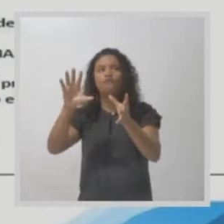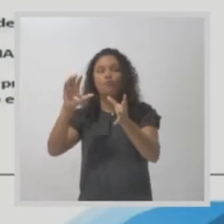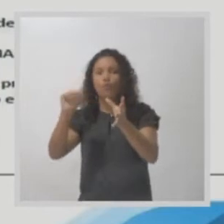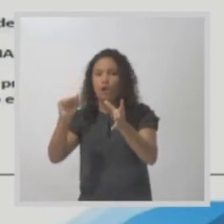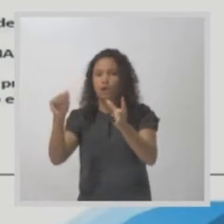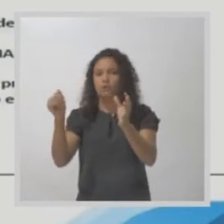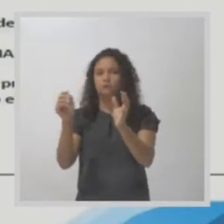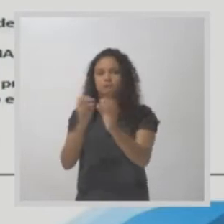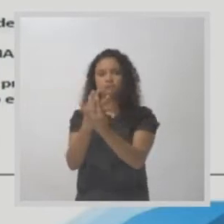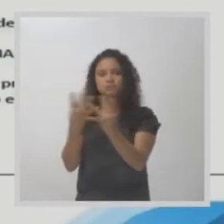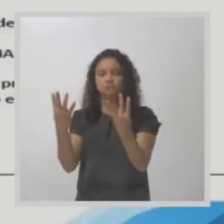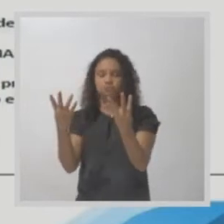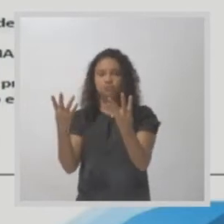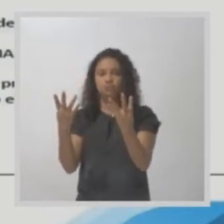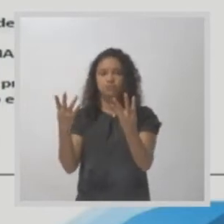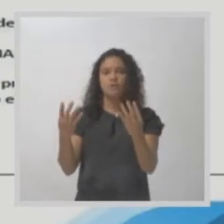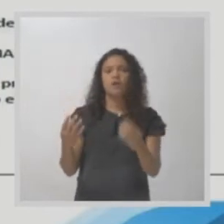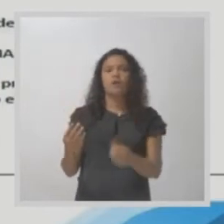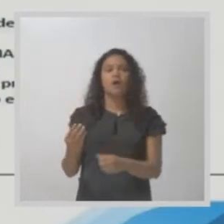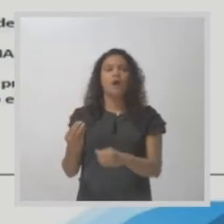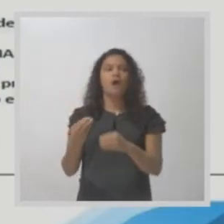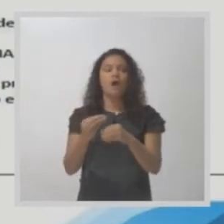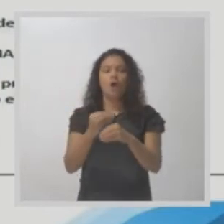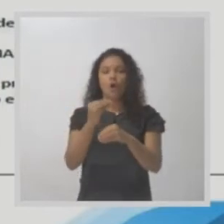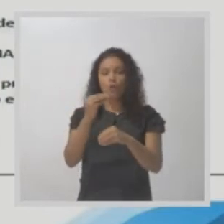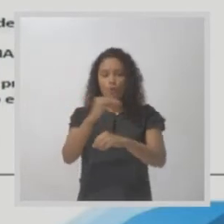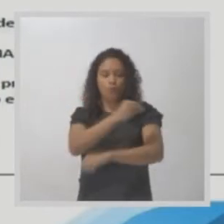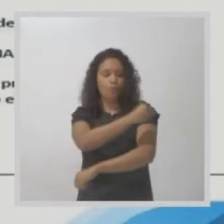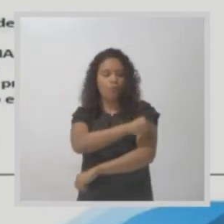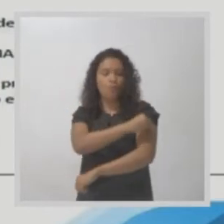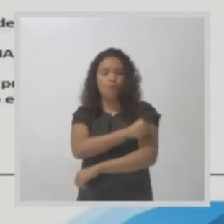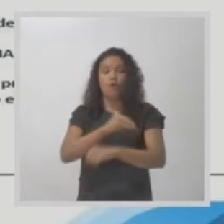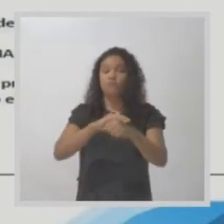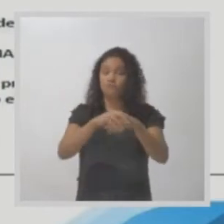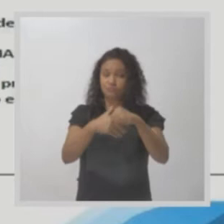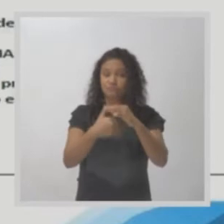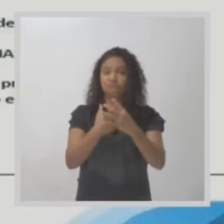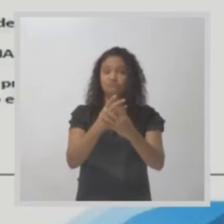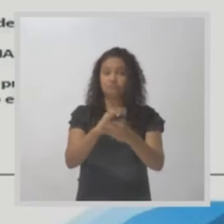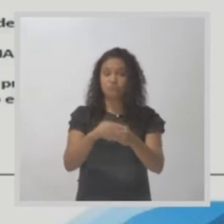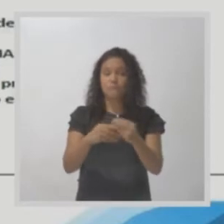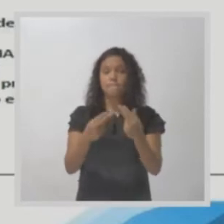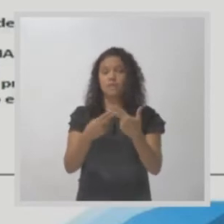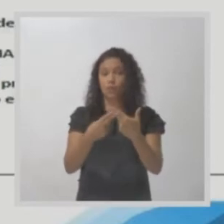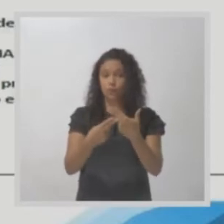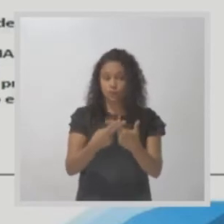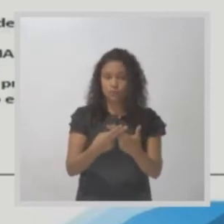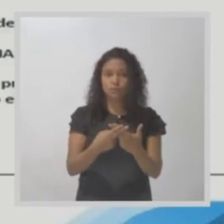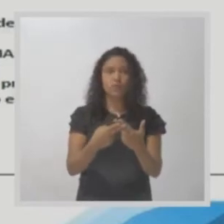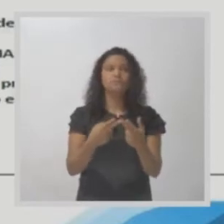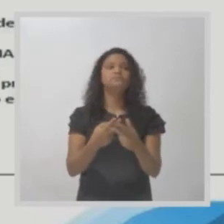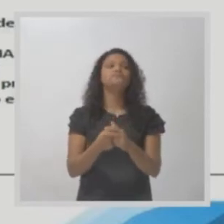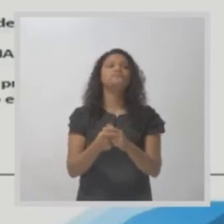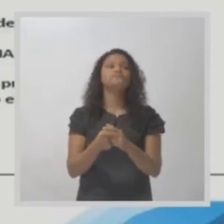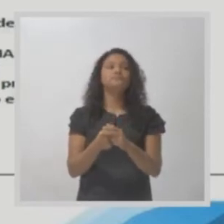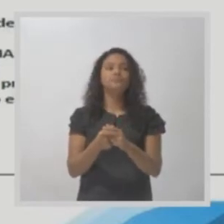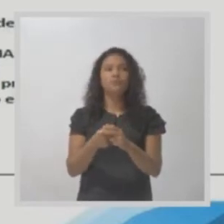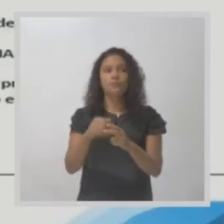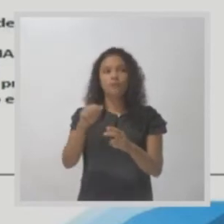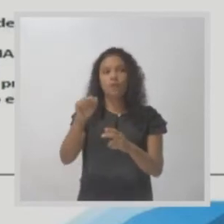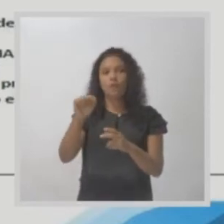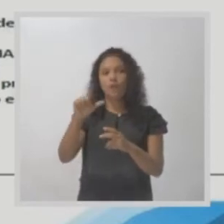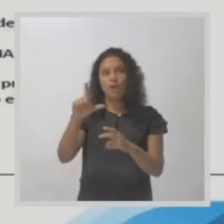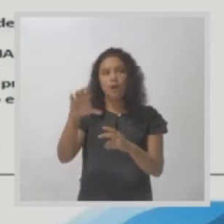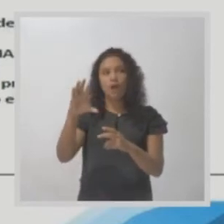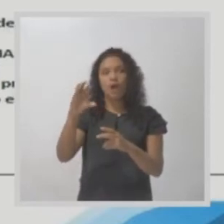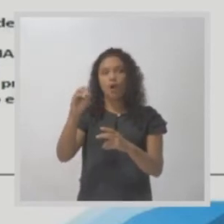em gel. Aí, além da expressão, né, da forma como nós expressamos a palavra, também se